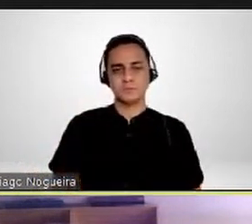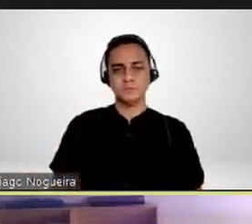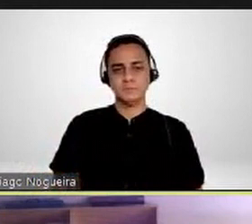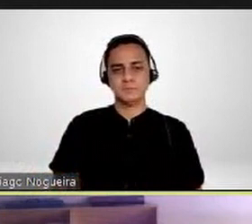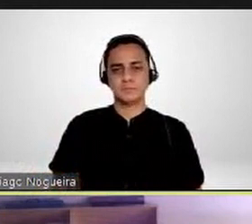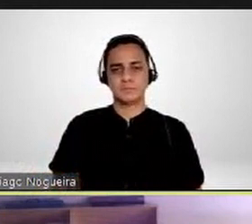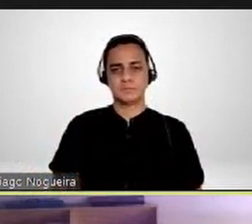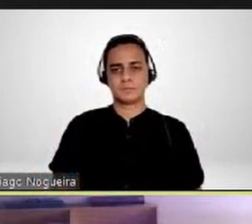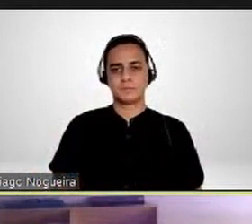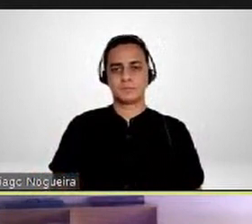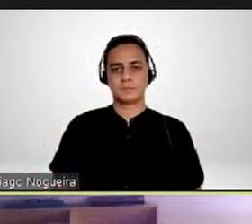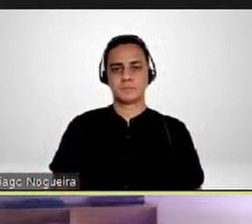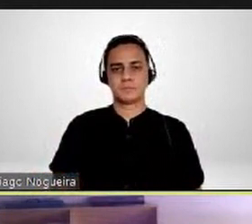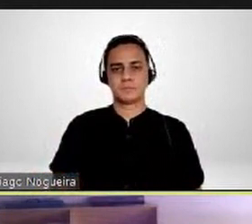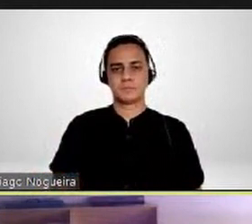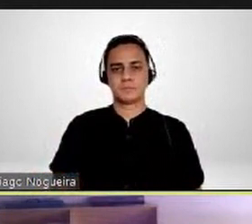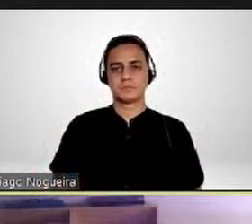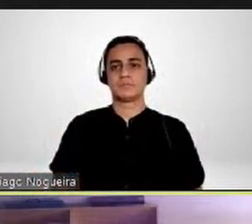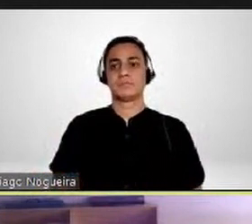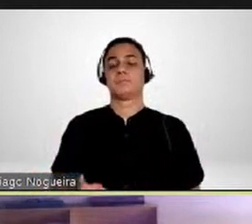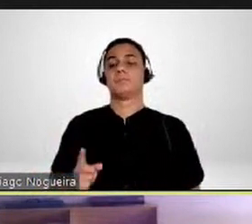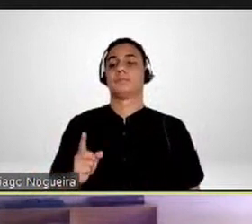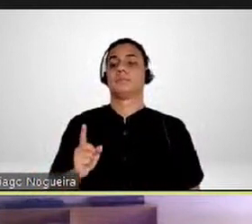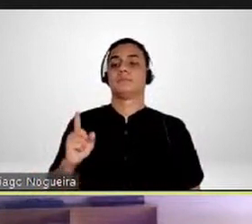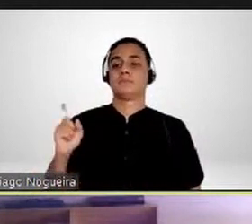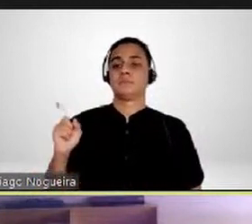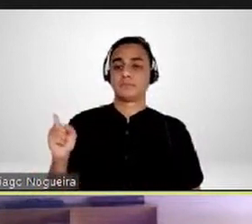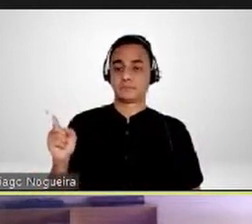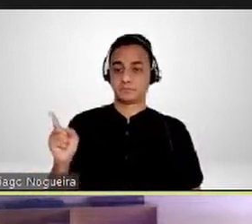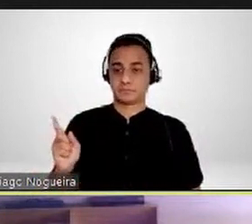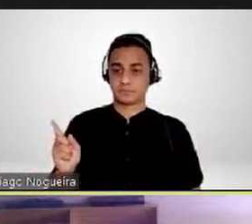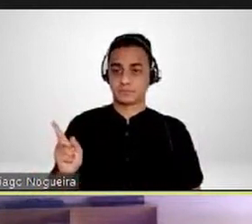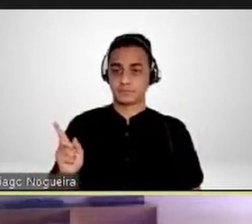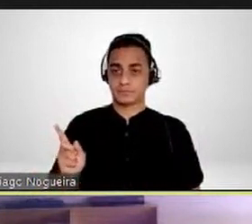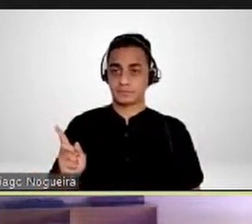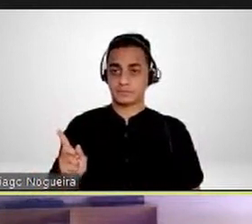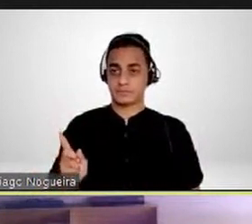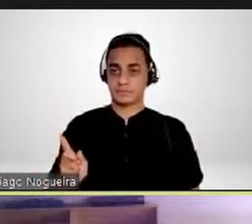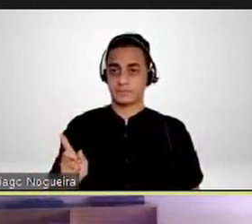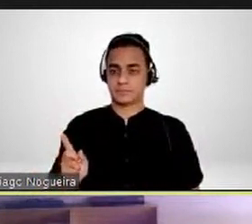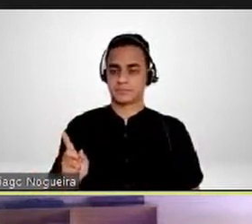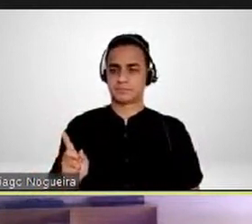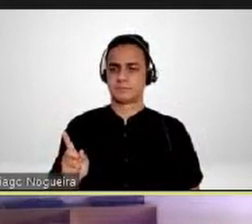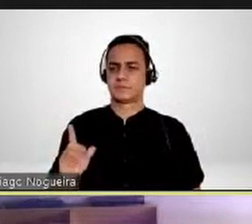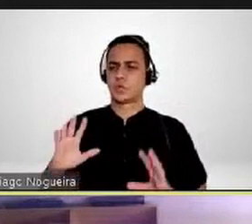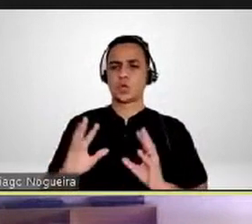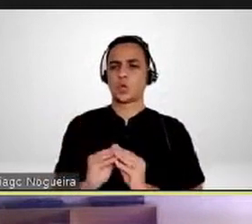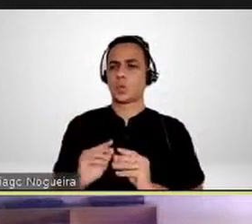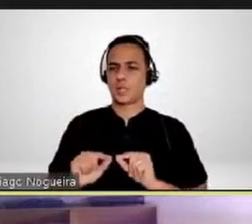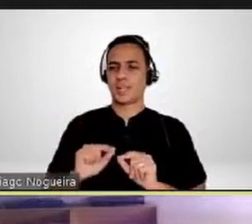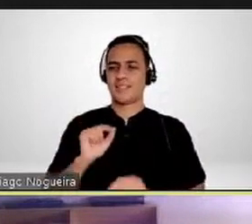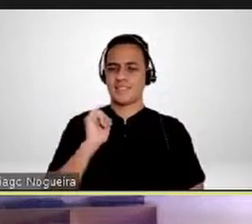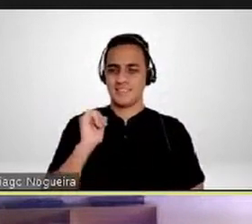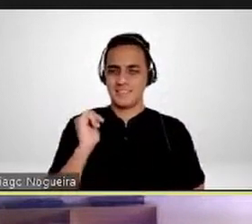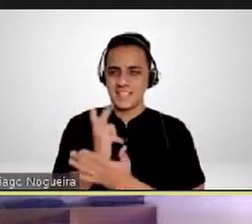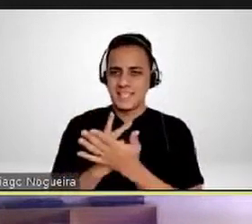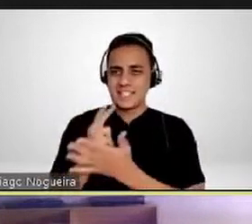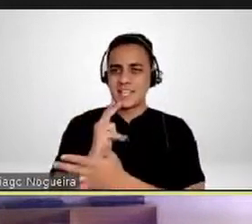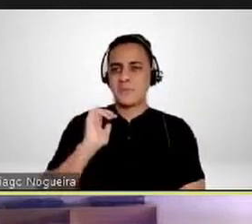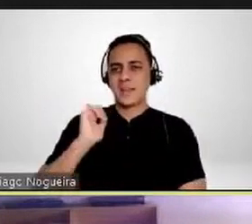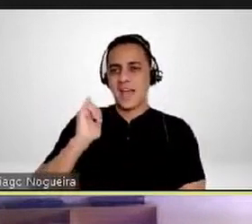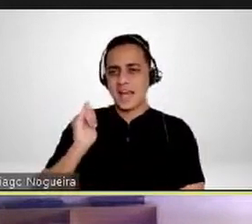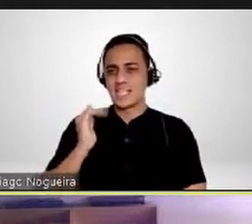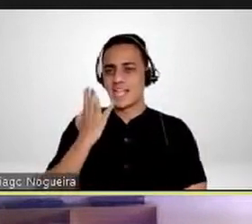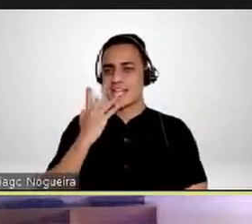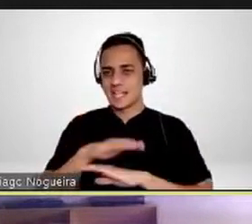E aqui, né, a gente também conclui que os desenhos e as narrativas das crianças que passaram pelo período